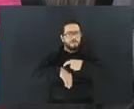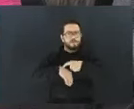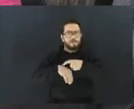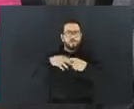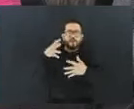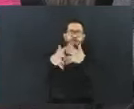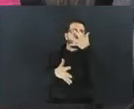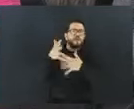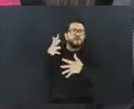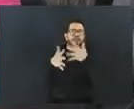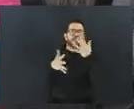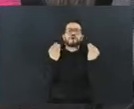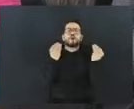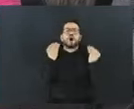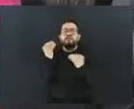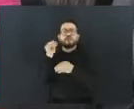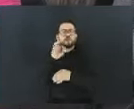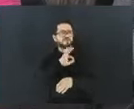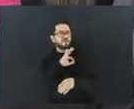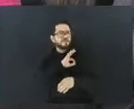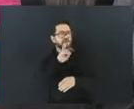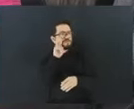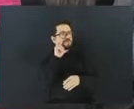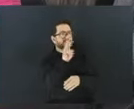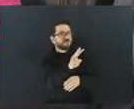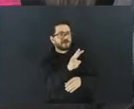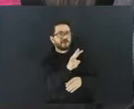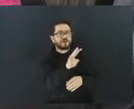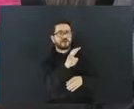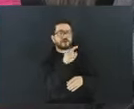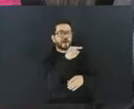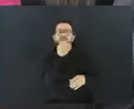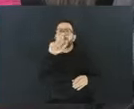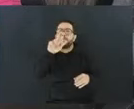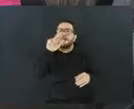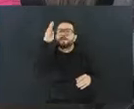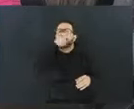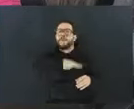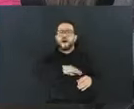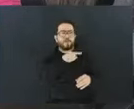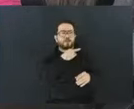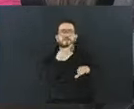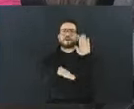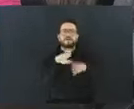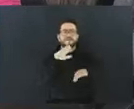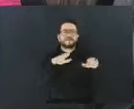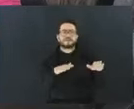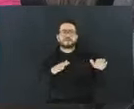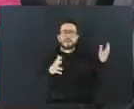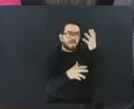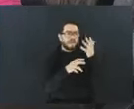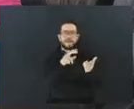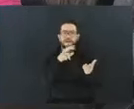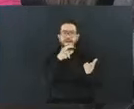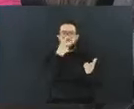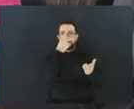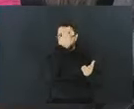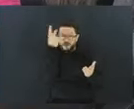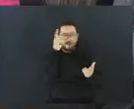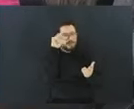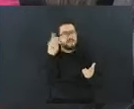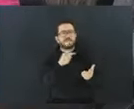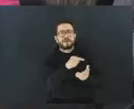identificar que ali não é um infrator, mas é uma pessoa com deficiência, para que não haja qualquer engano, né? E